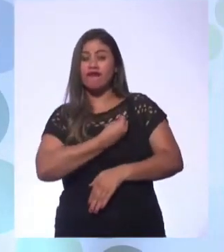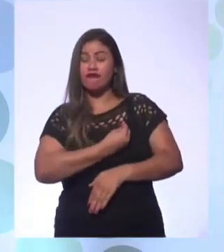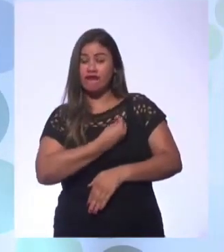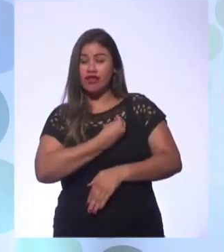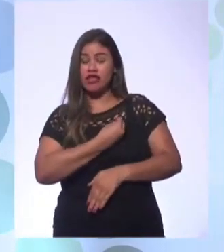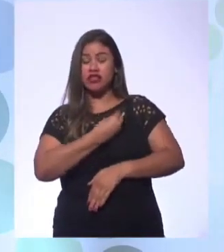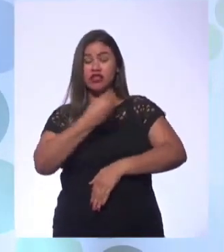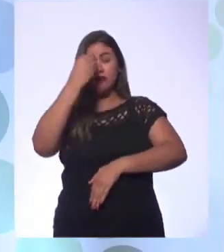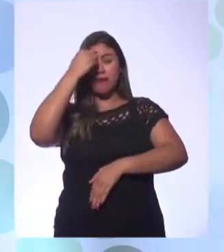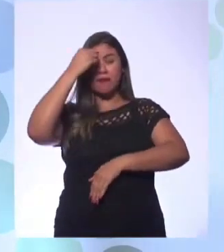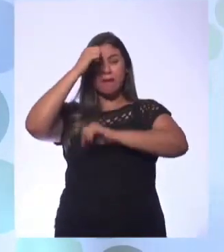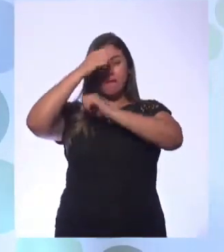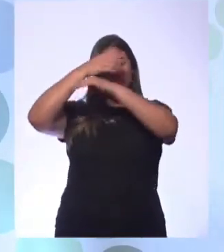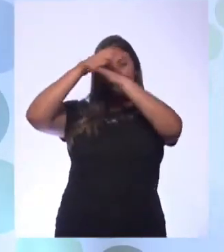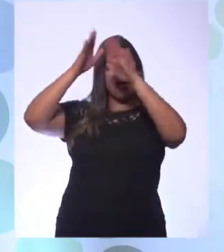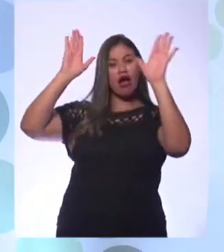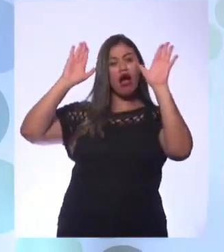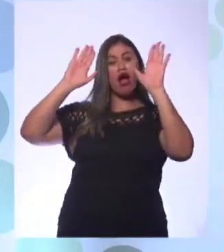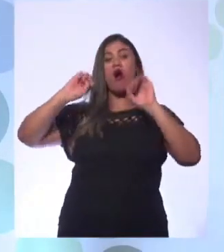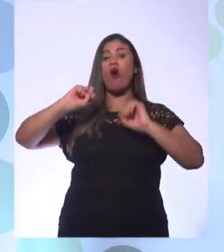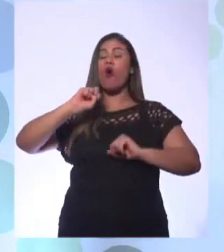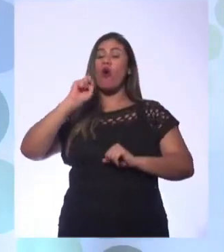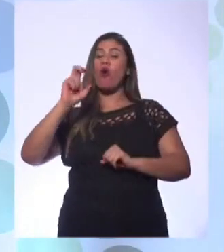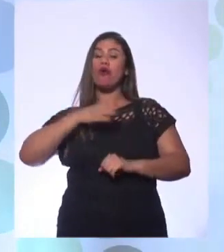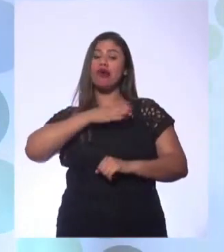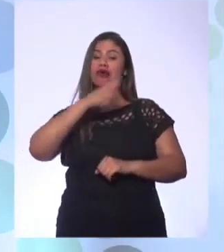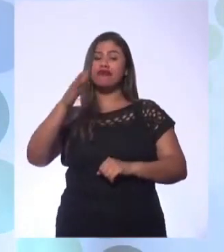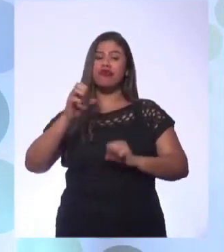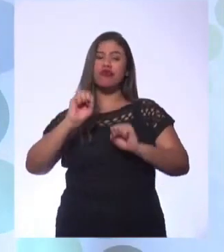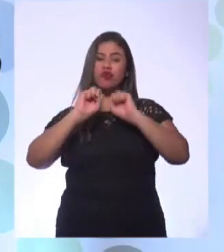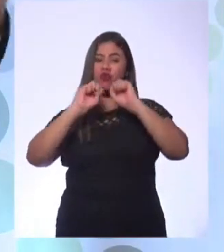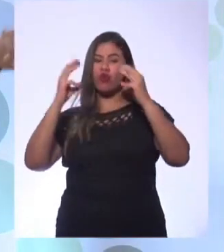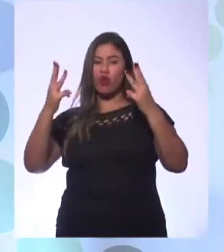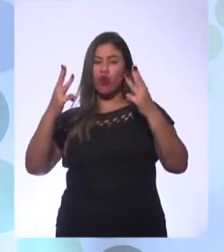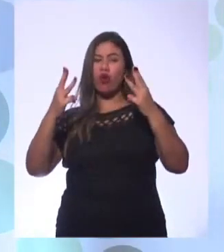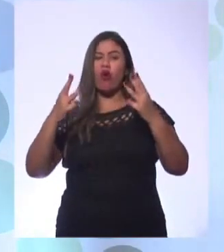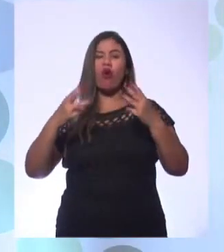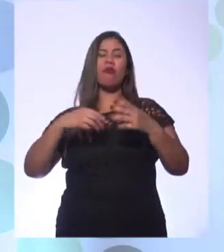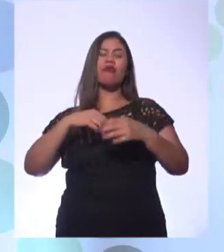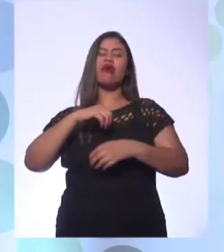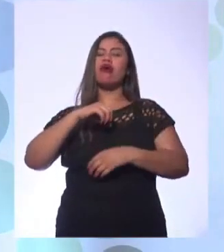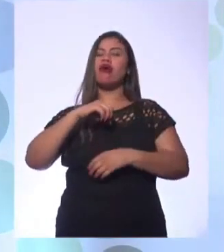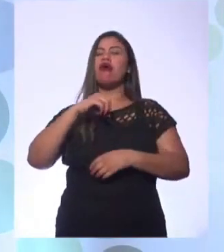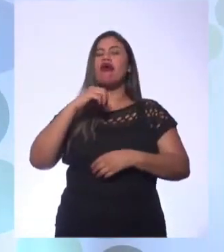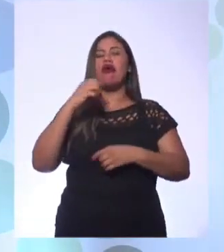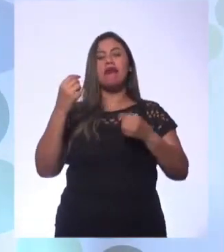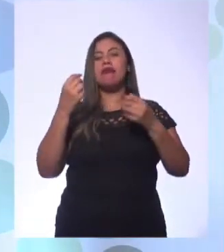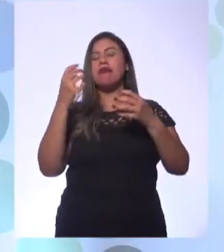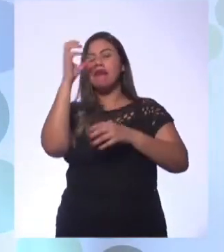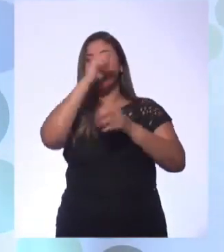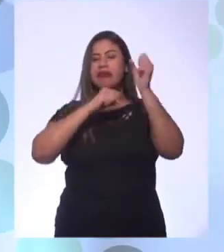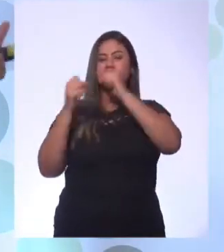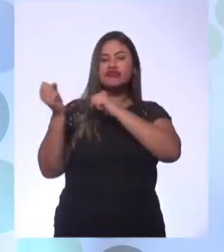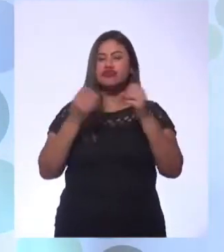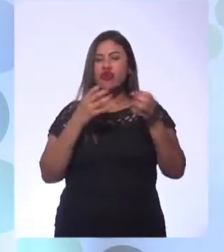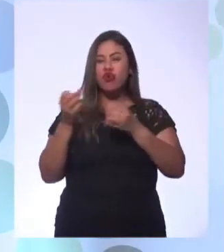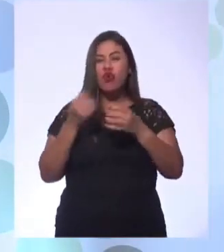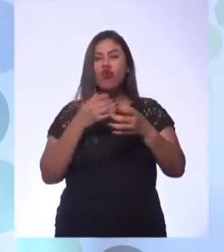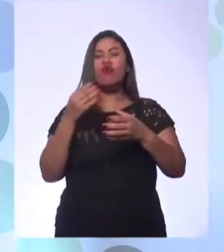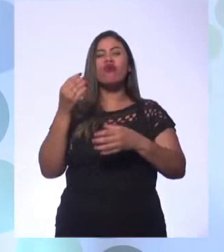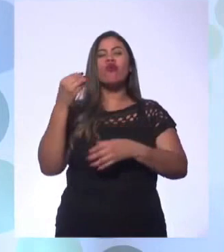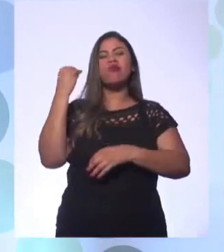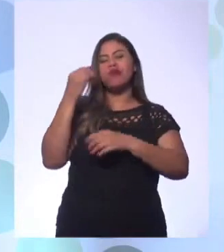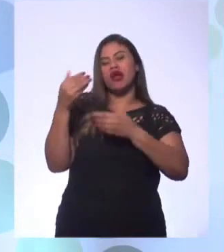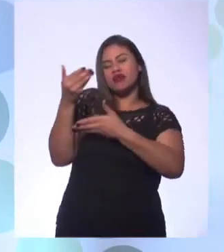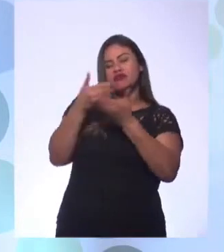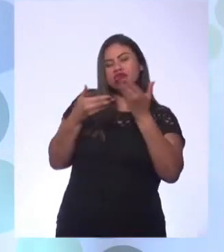a minha criatividade, ou quando eu vou participar de um workshop com outras pessoas para aprender novas técnicas, para trocar